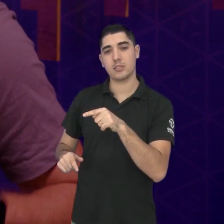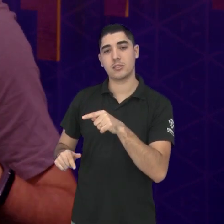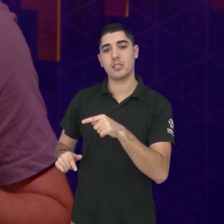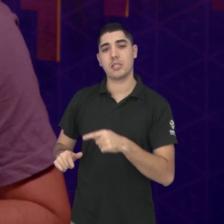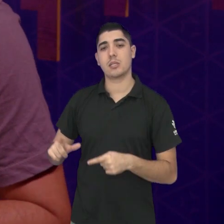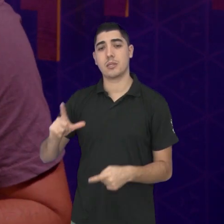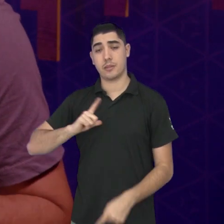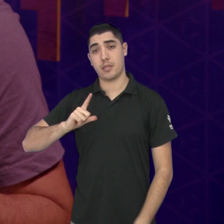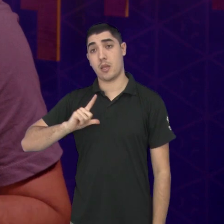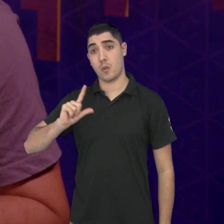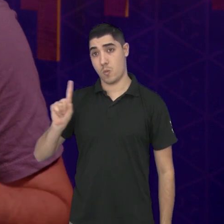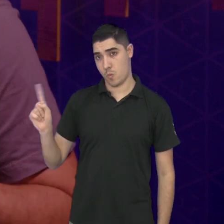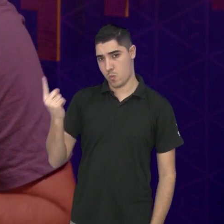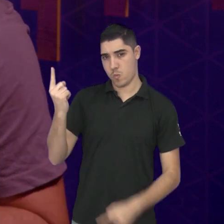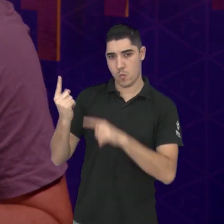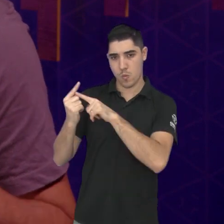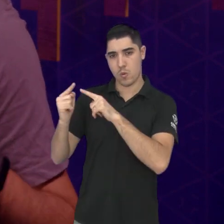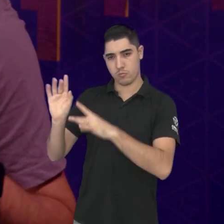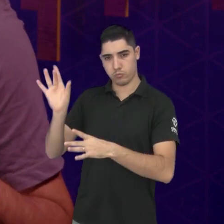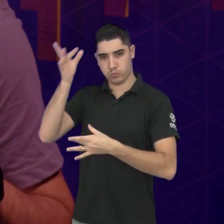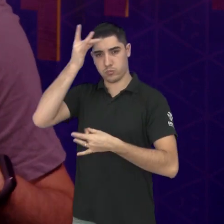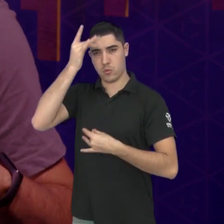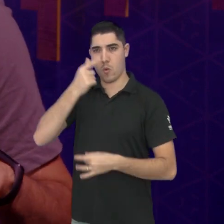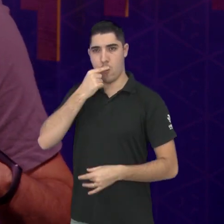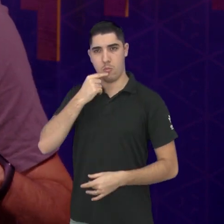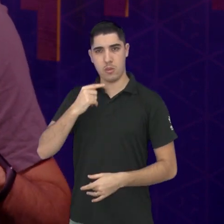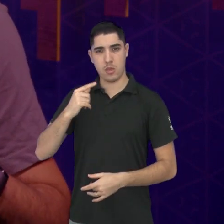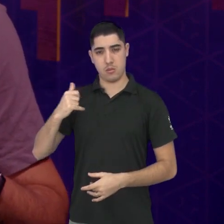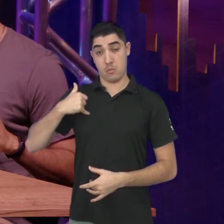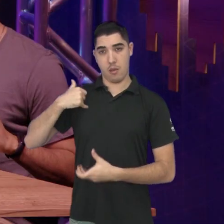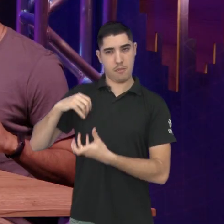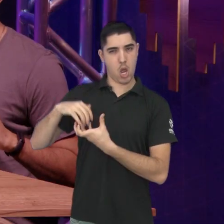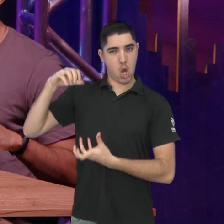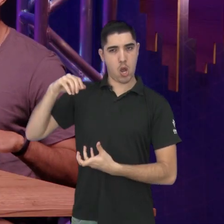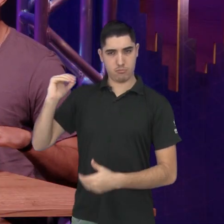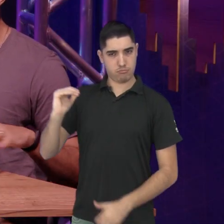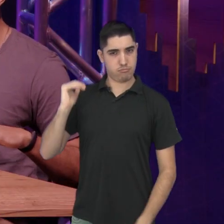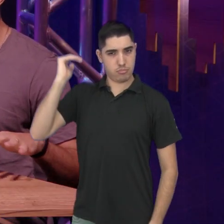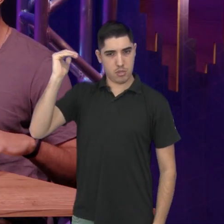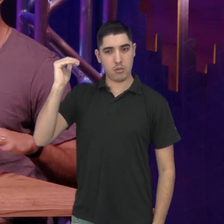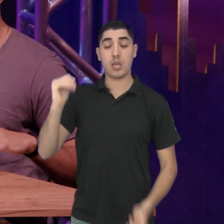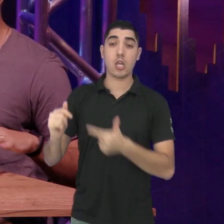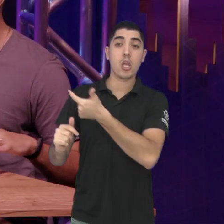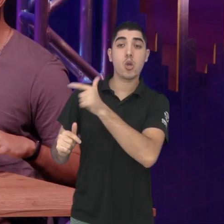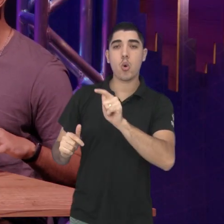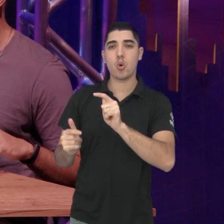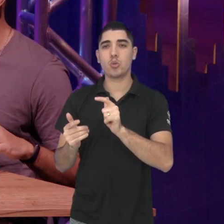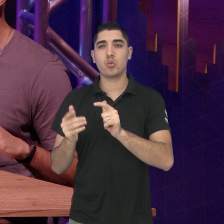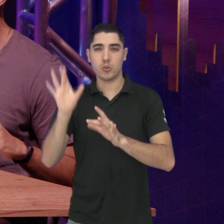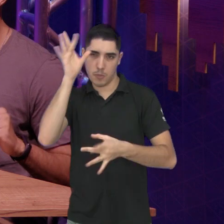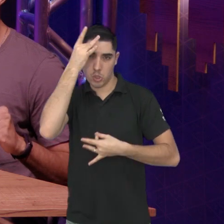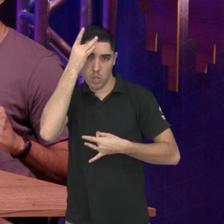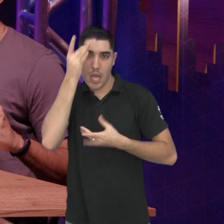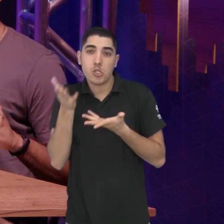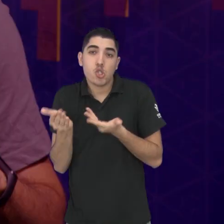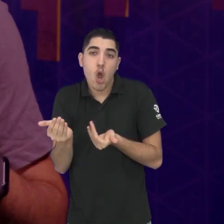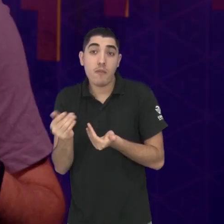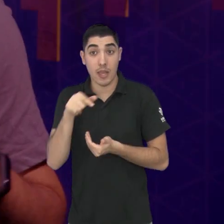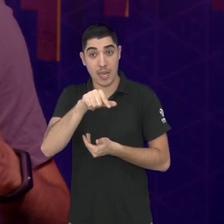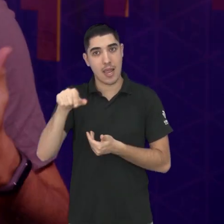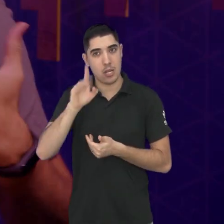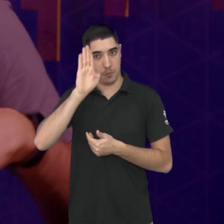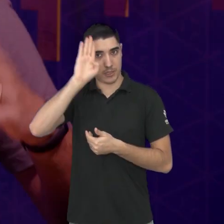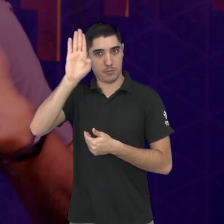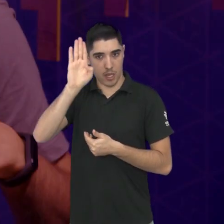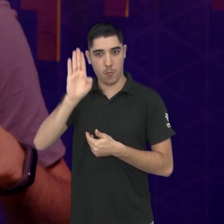um espadachim que é mais velho, né, e os mais novos, que são os protagonistas. E aí os